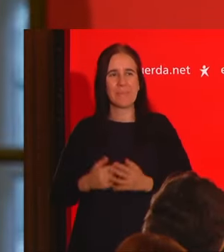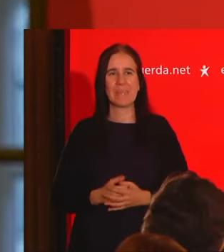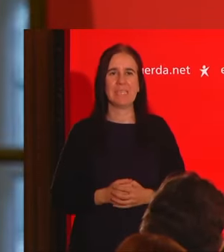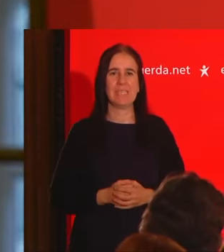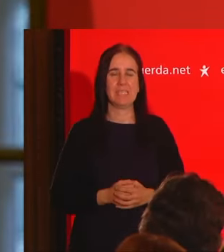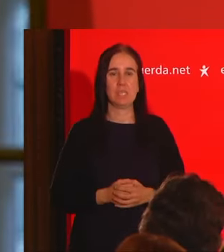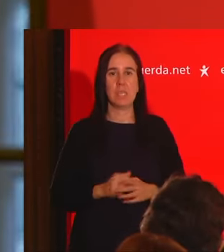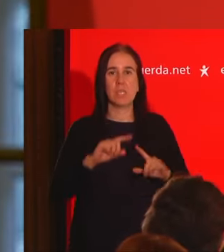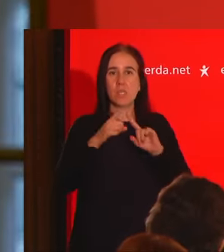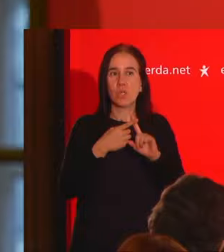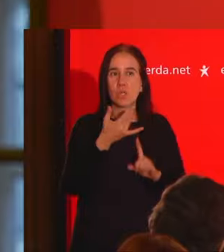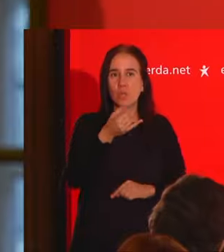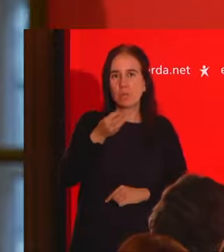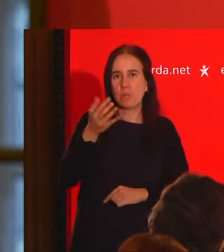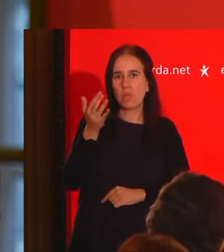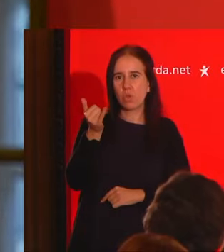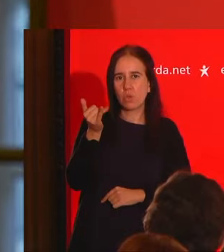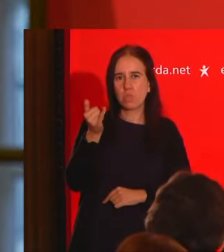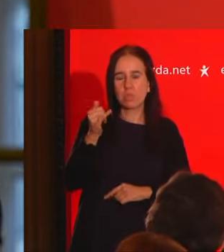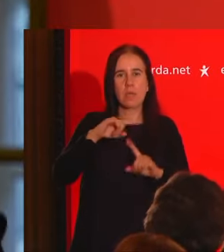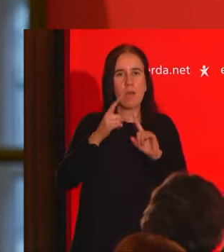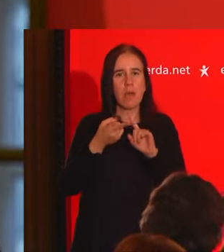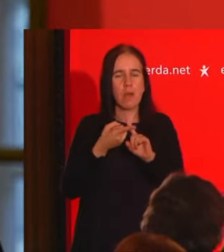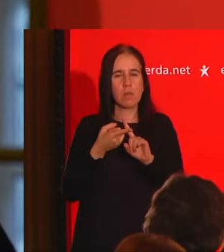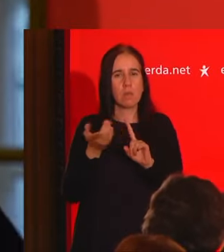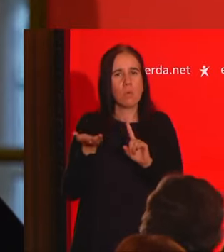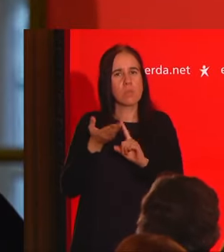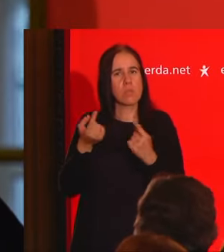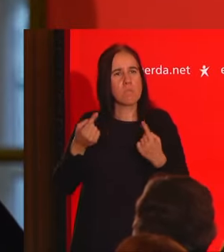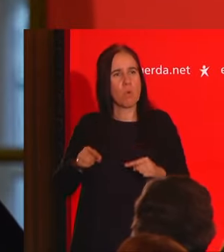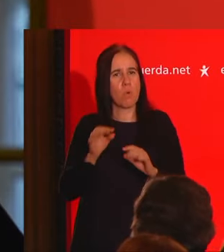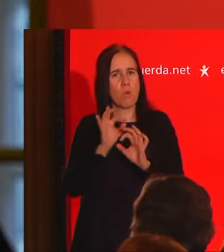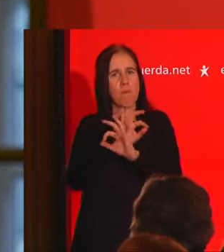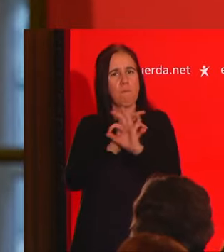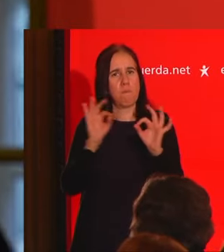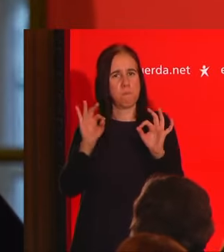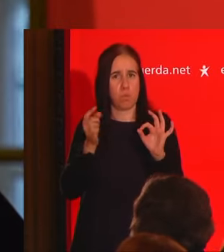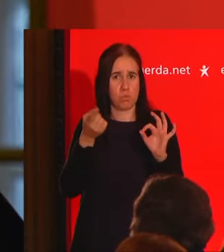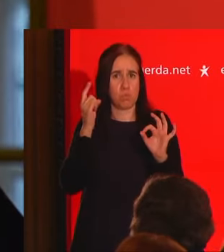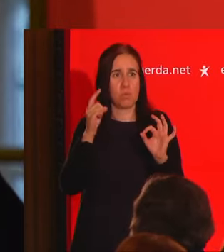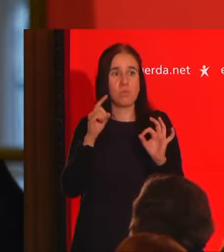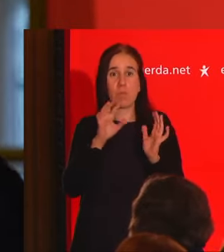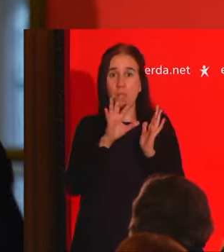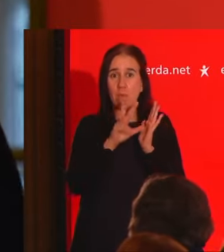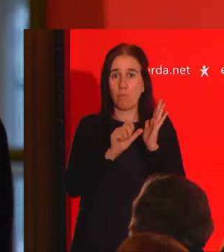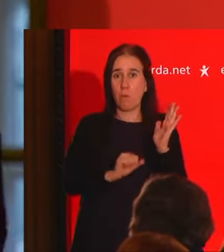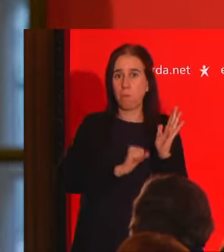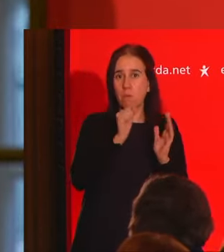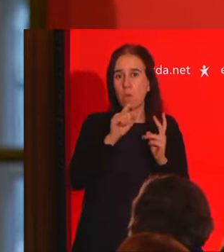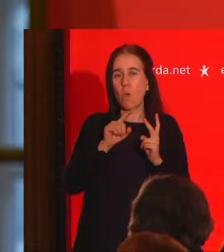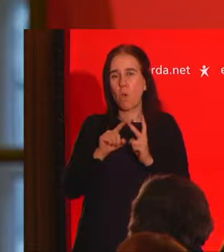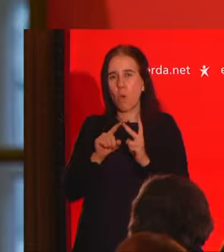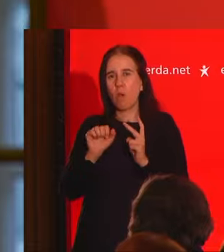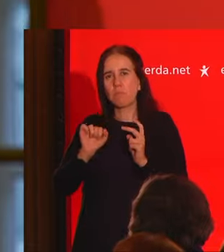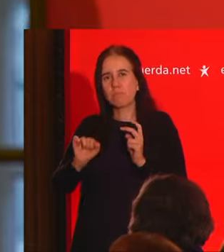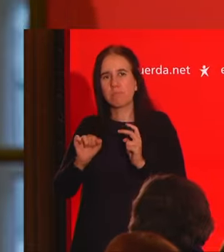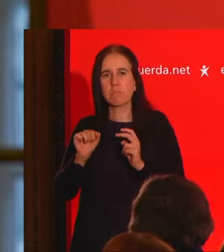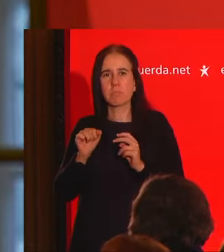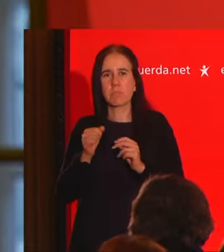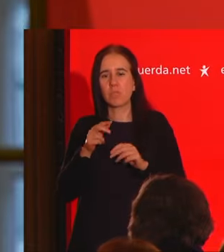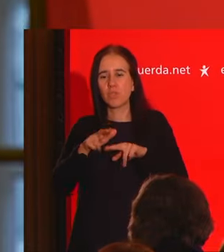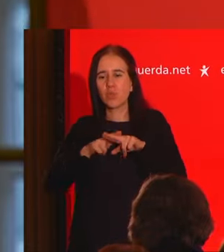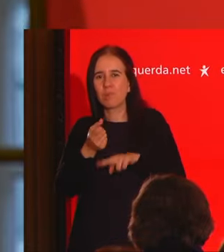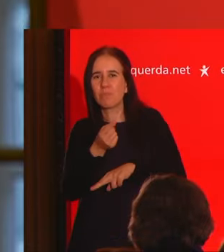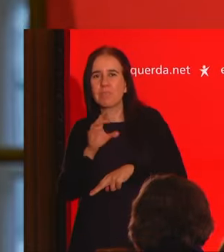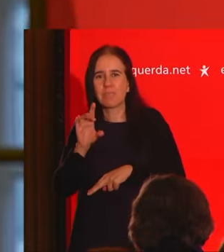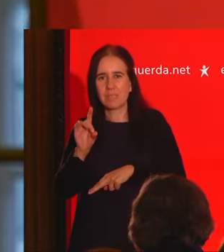2012 não foi só o ano da condenação exemplar pelo furto do polvo ou das parangonas sobre os 6